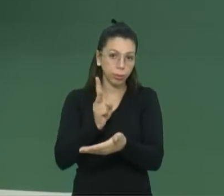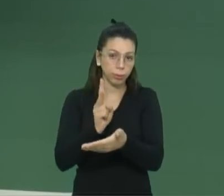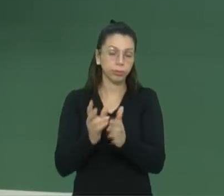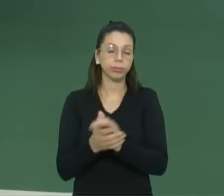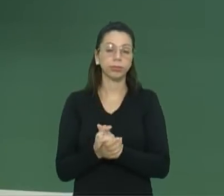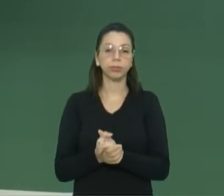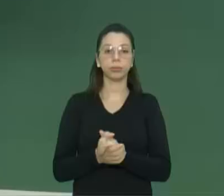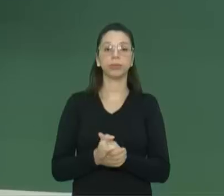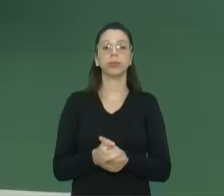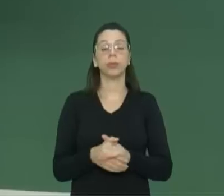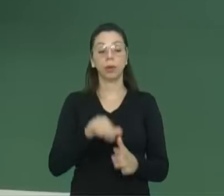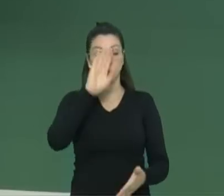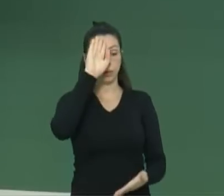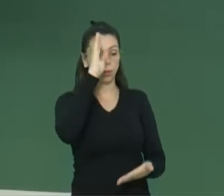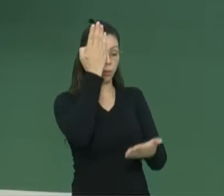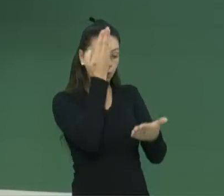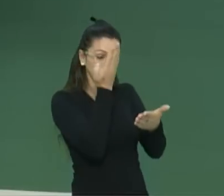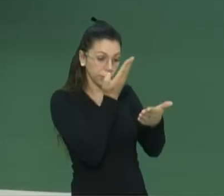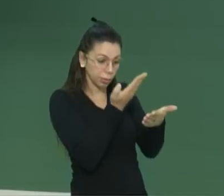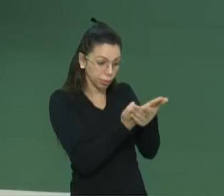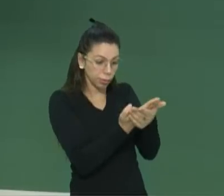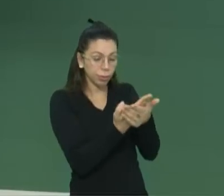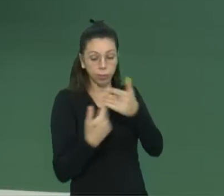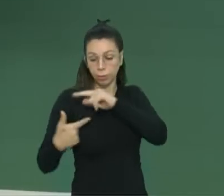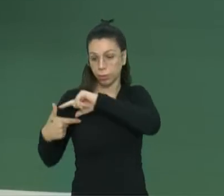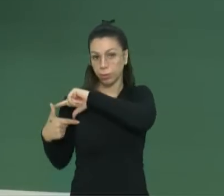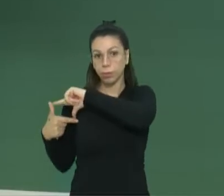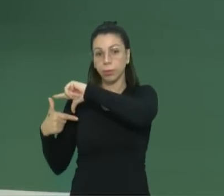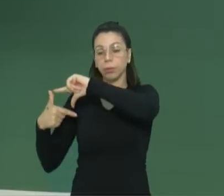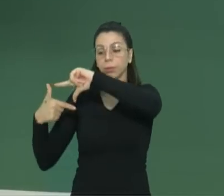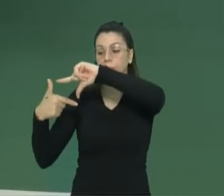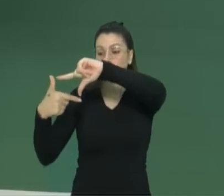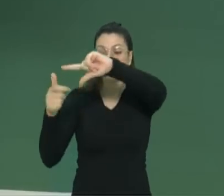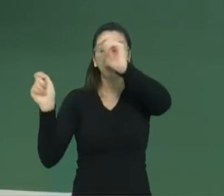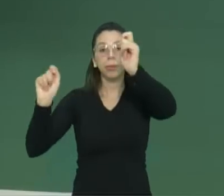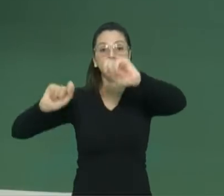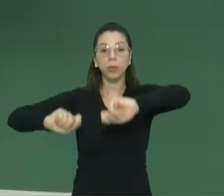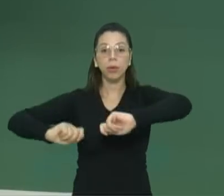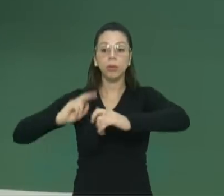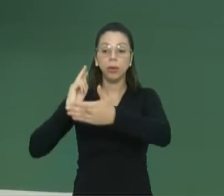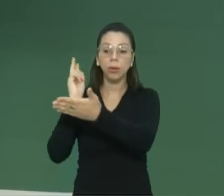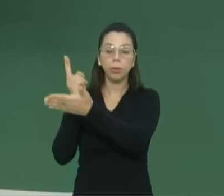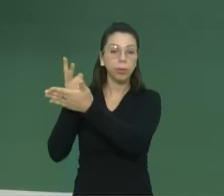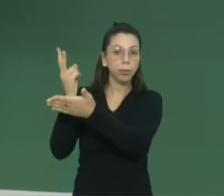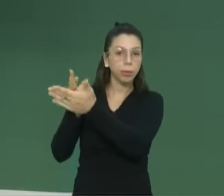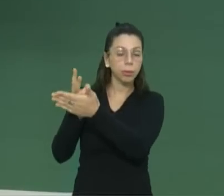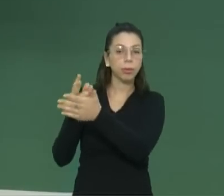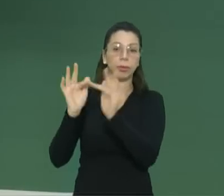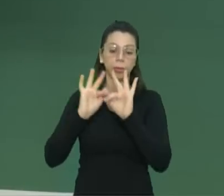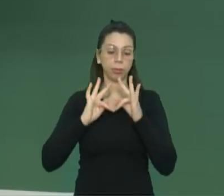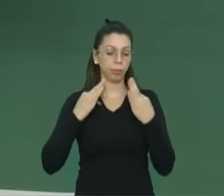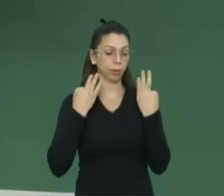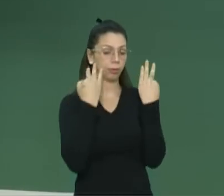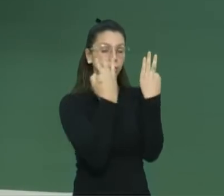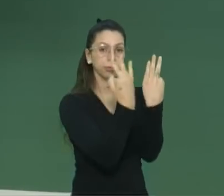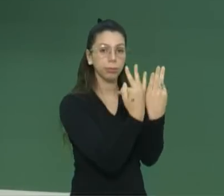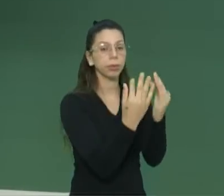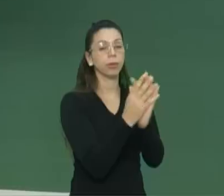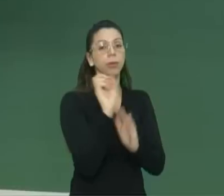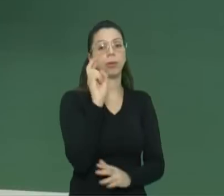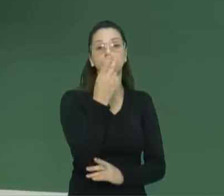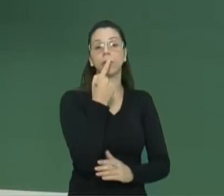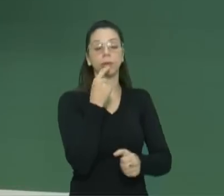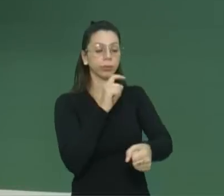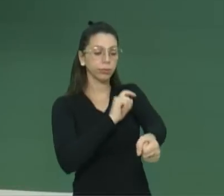aquilo que eu acredito que tradicionalmente deve estar na frente do governo, ou seja, uma família, ou um sangue,